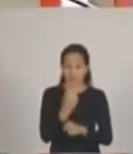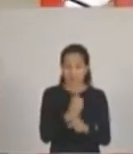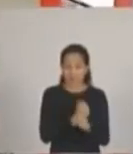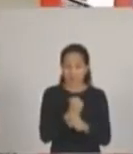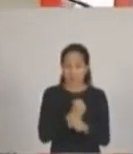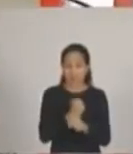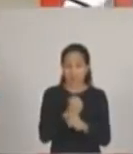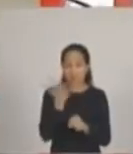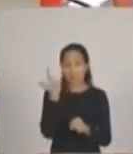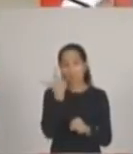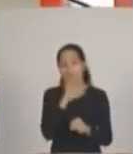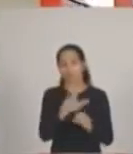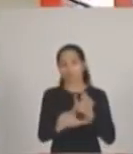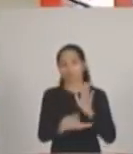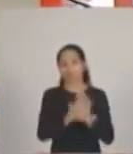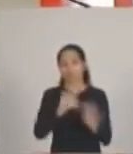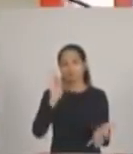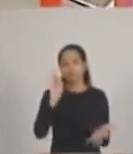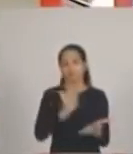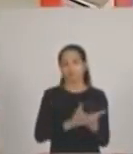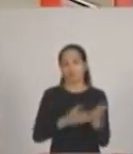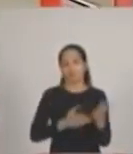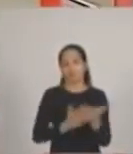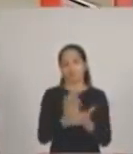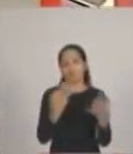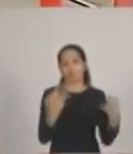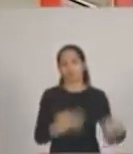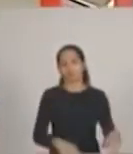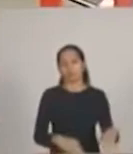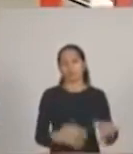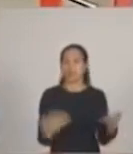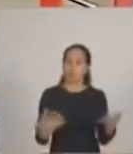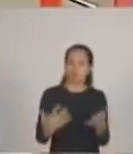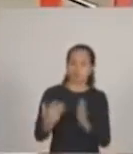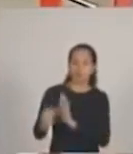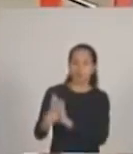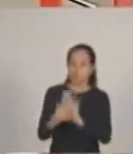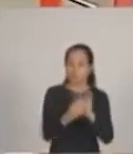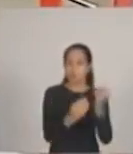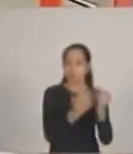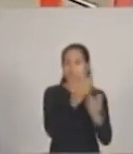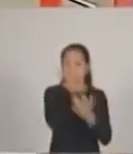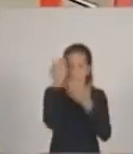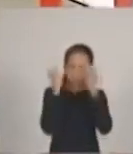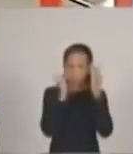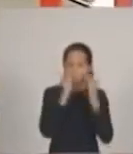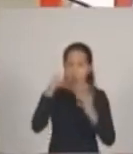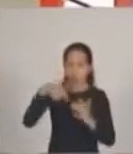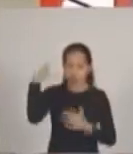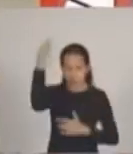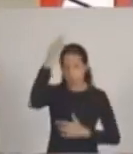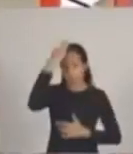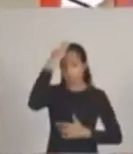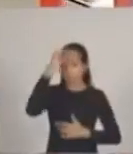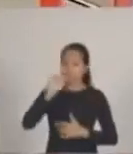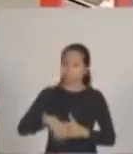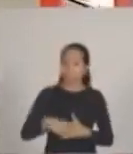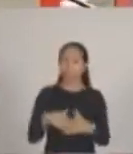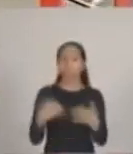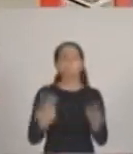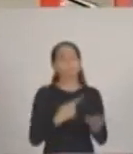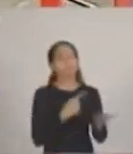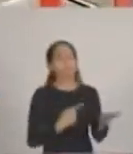lei pudesse ser aprovada e hoje ajuda muitas mulheres no Estado do Espírito Santo. Então,